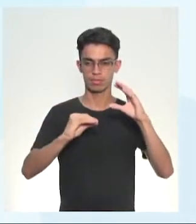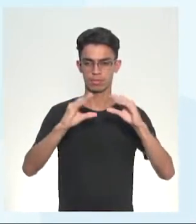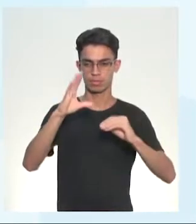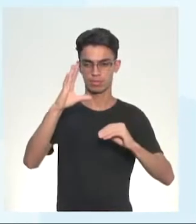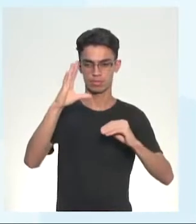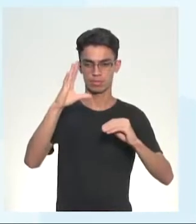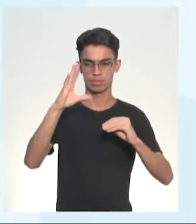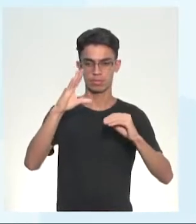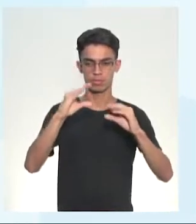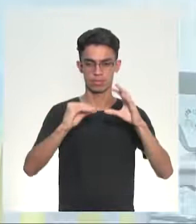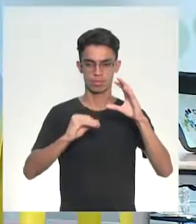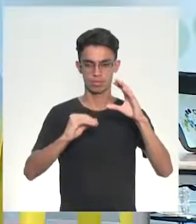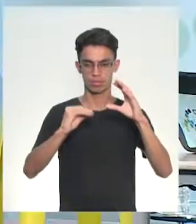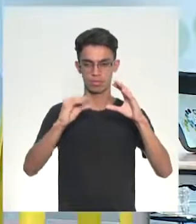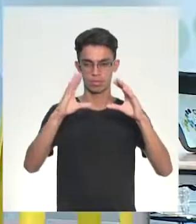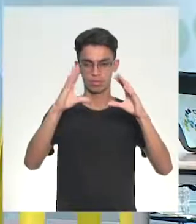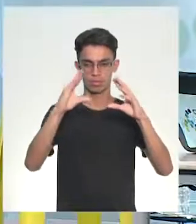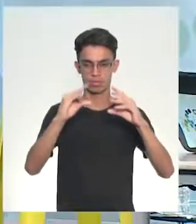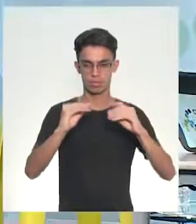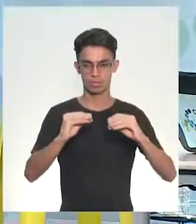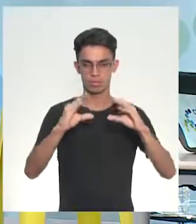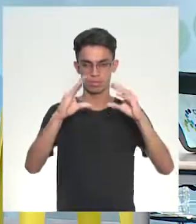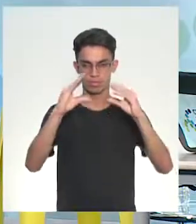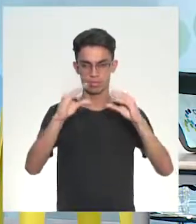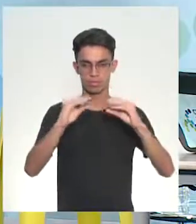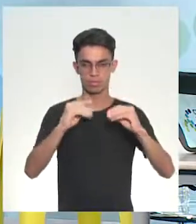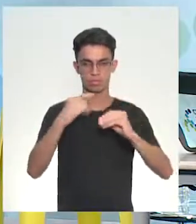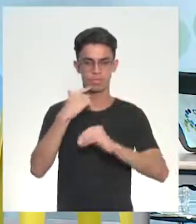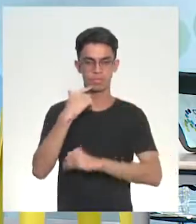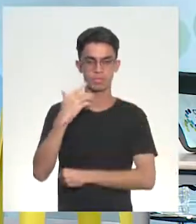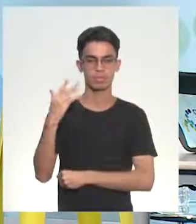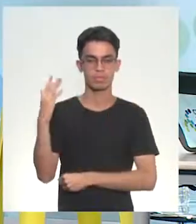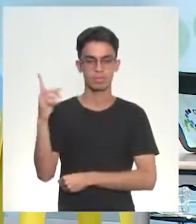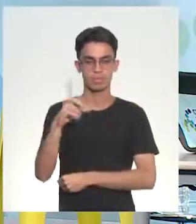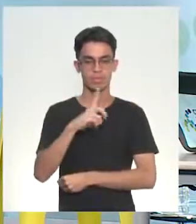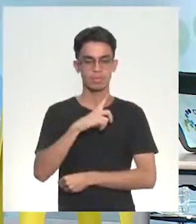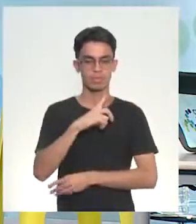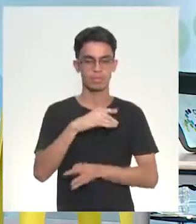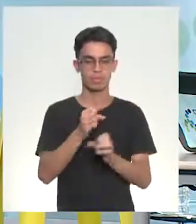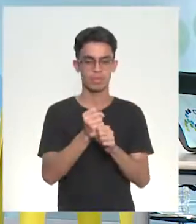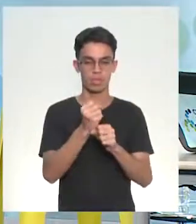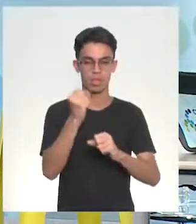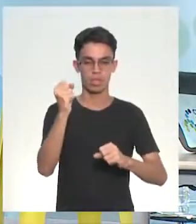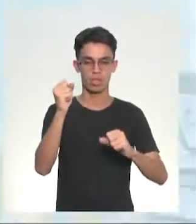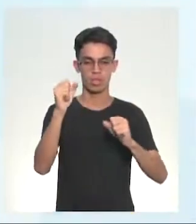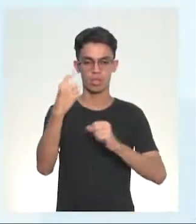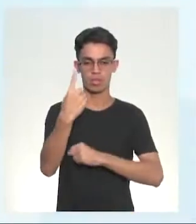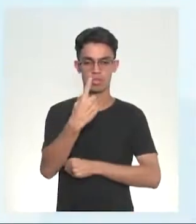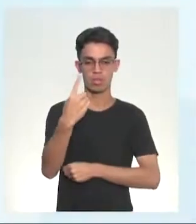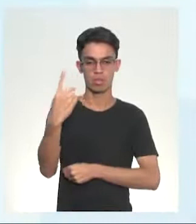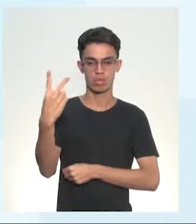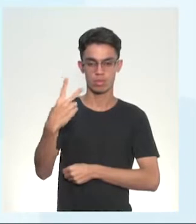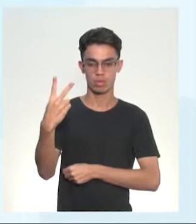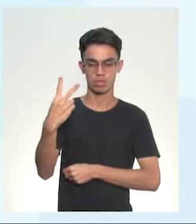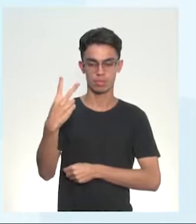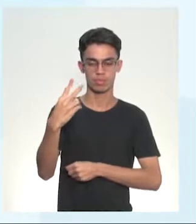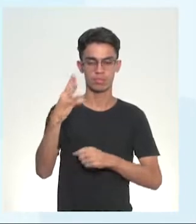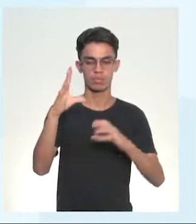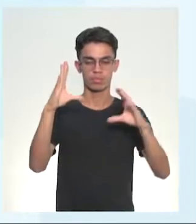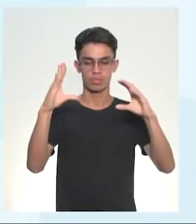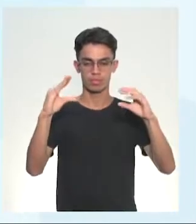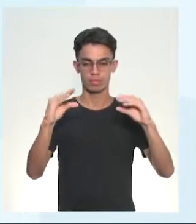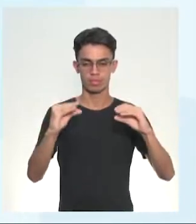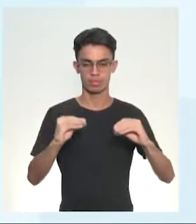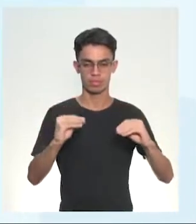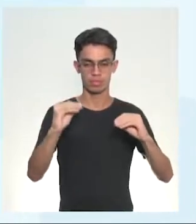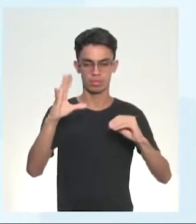vai diminuir também. Ótimo. Então, observe, tenho a grandeza 1 e a grandeza 2. Na grandeza